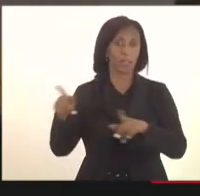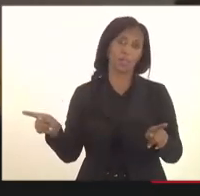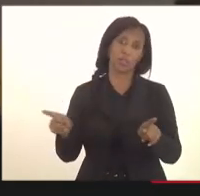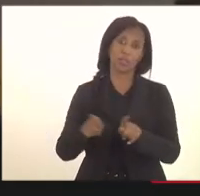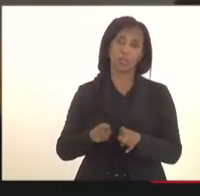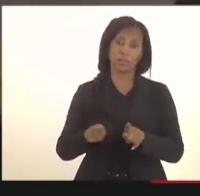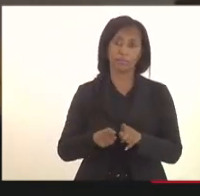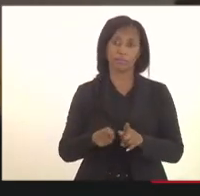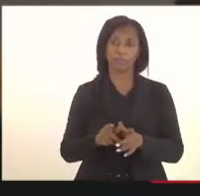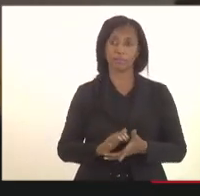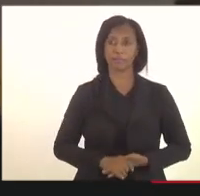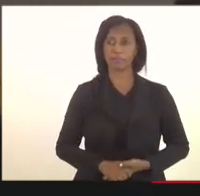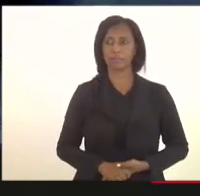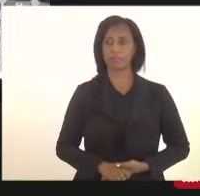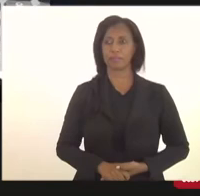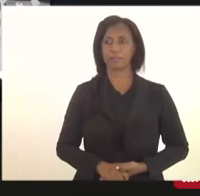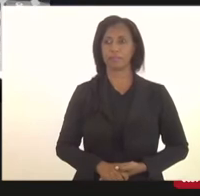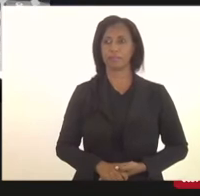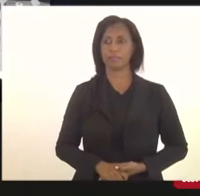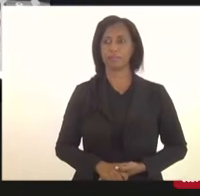na...